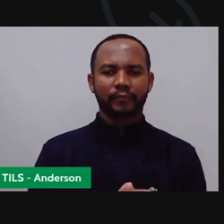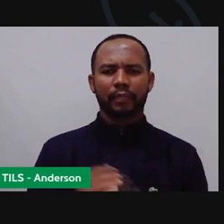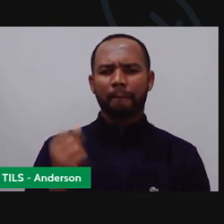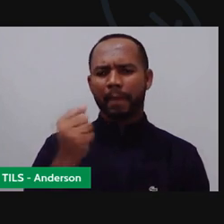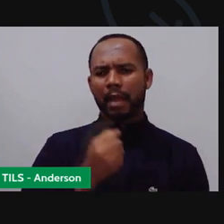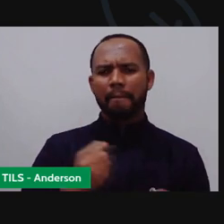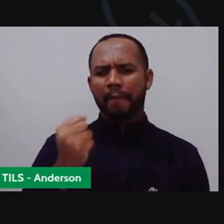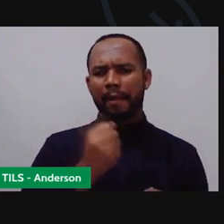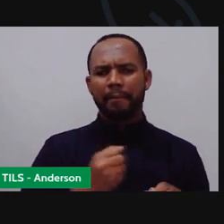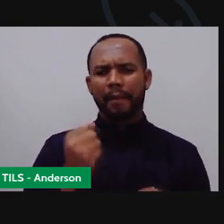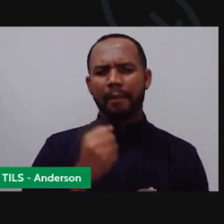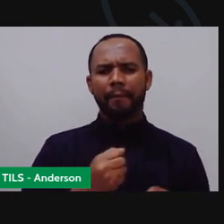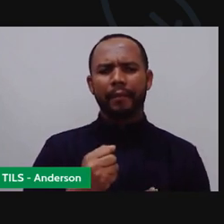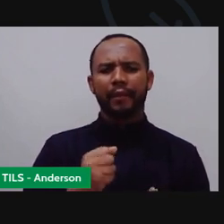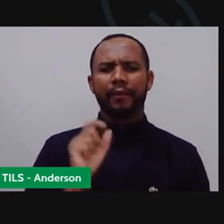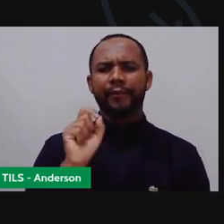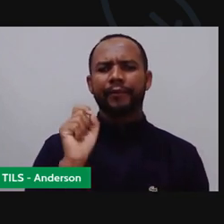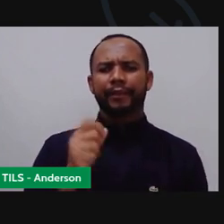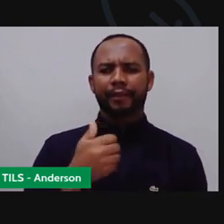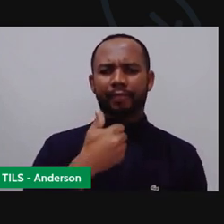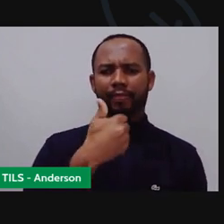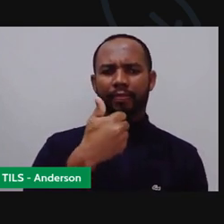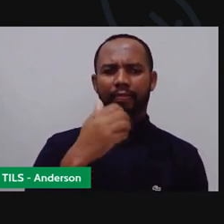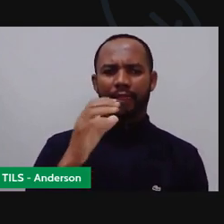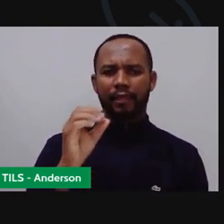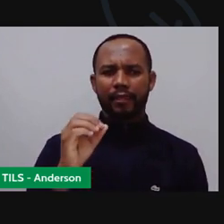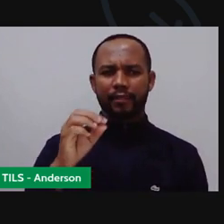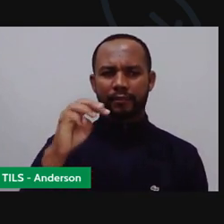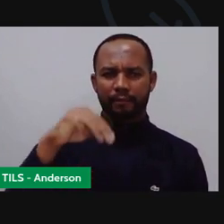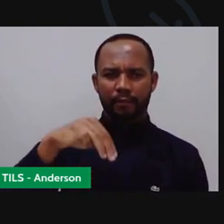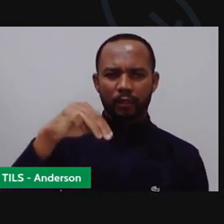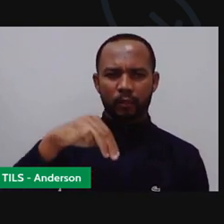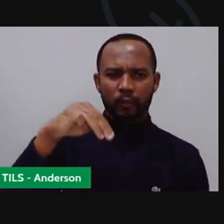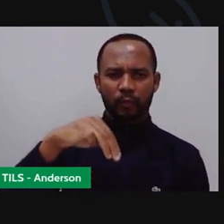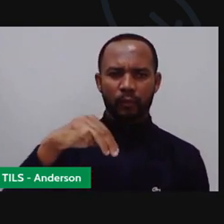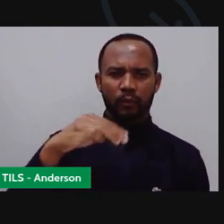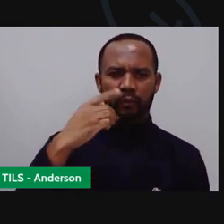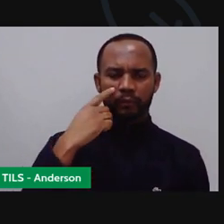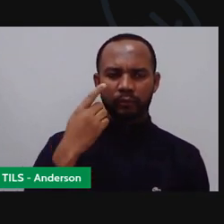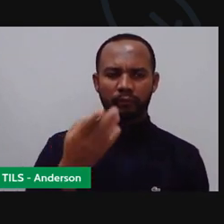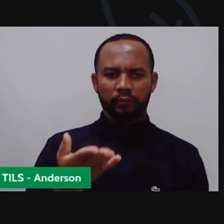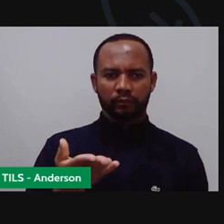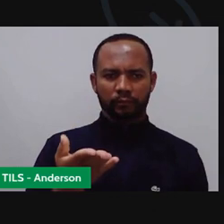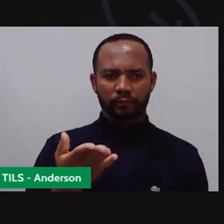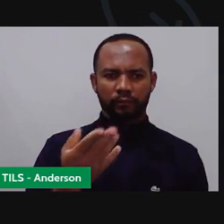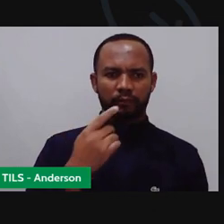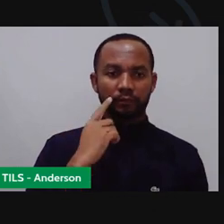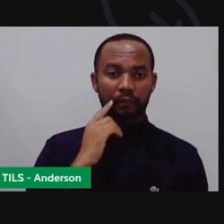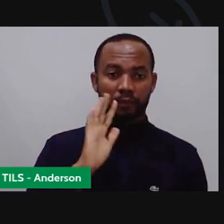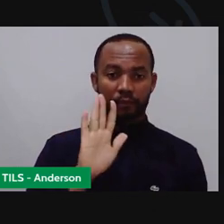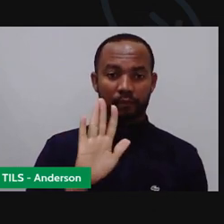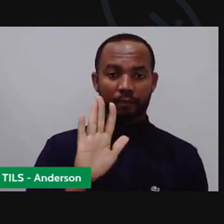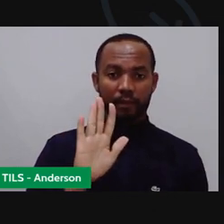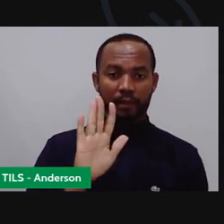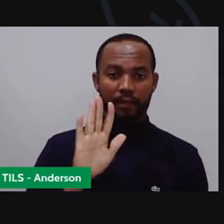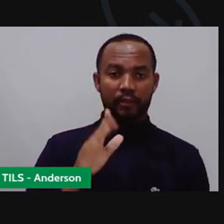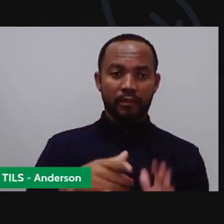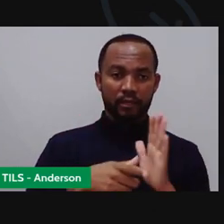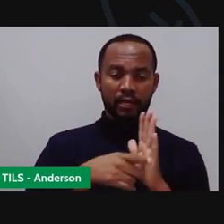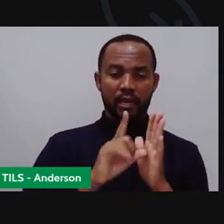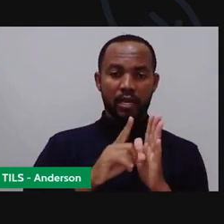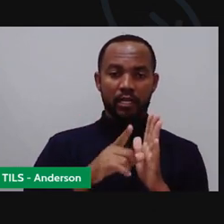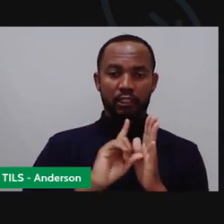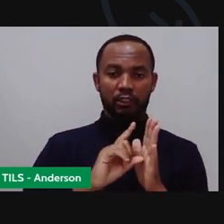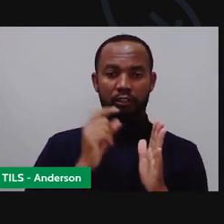Temos aqui por 10 minutos e olha só o que virou, né? Viram só? Pois é. Mas antes da gente